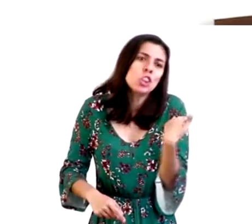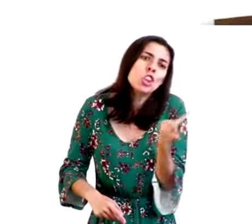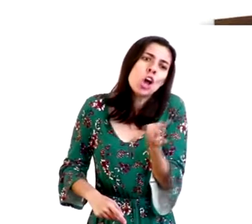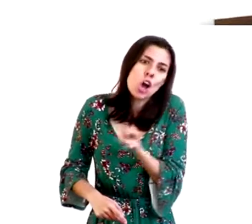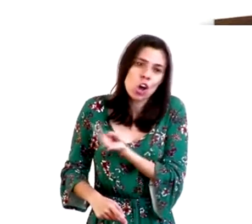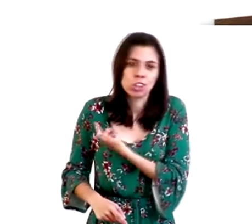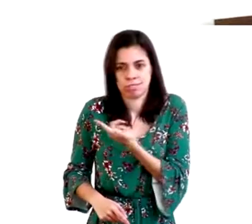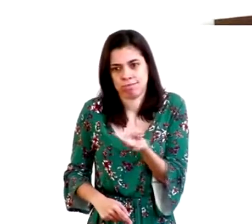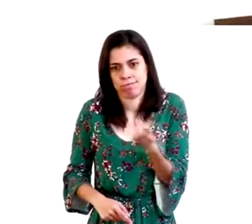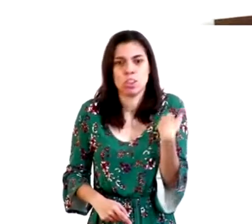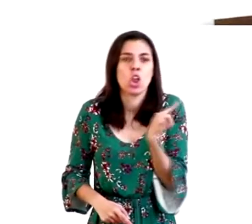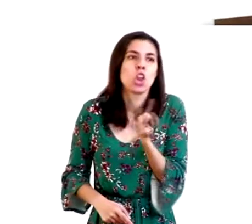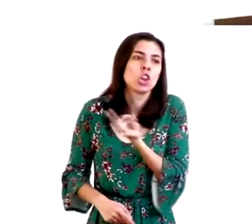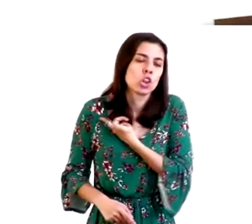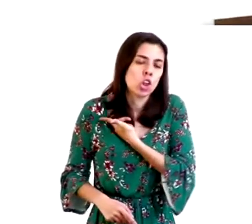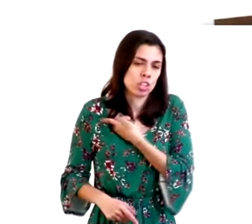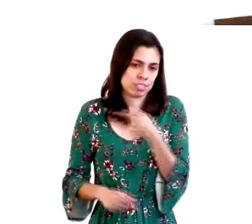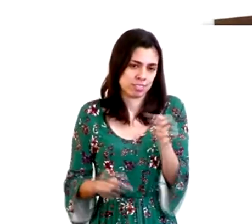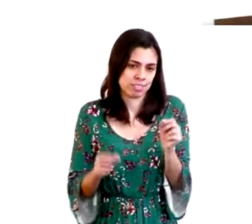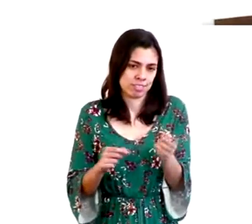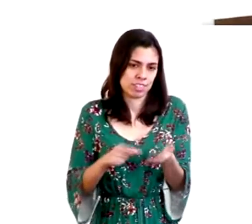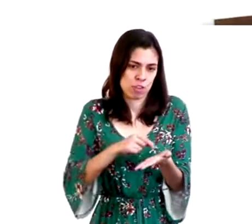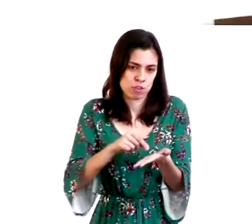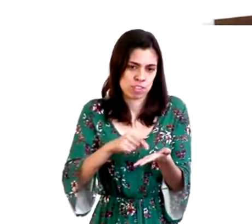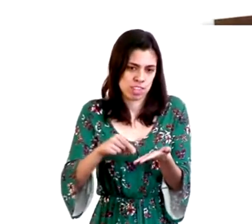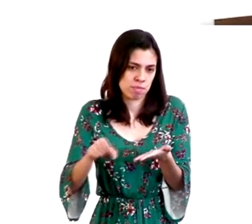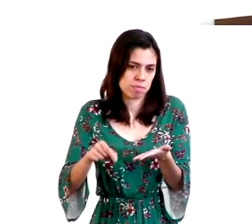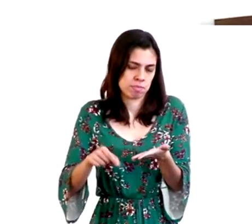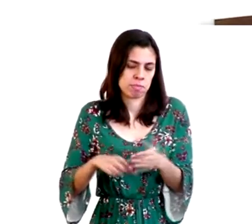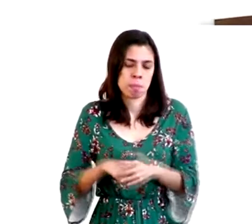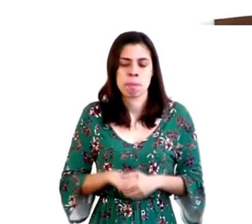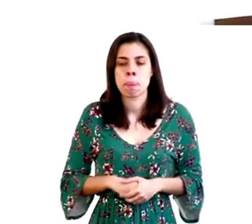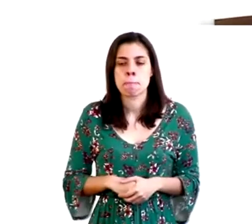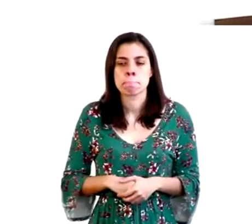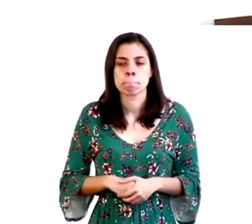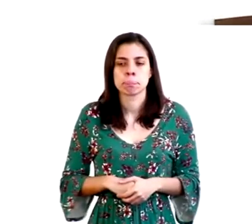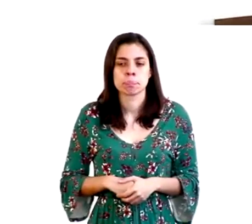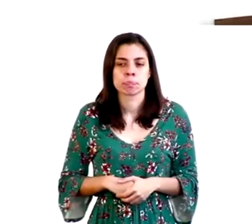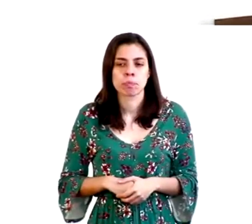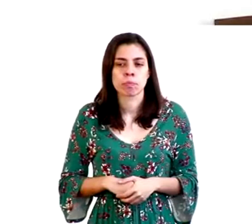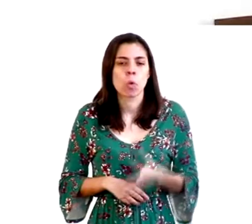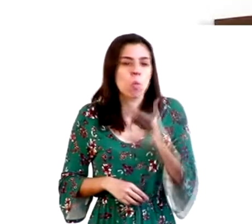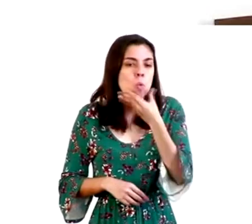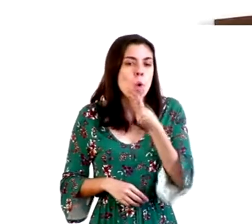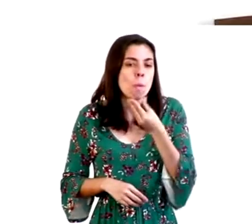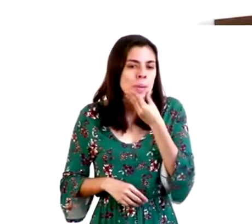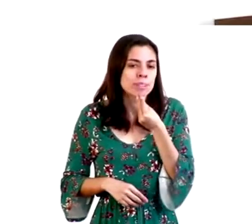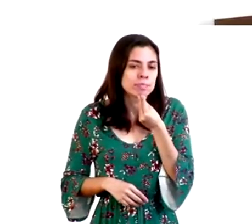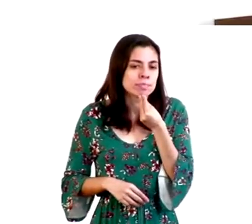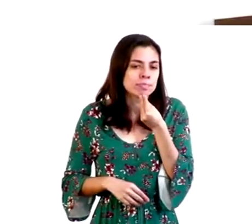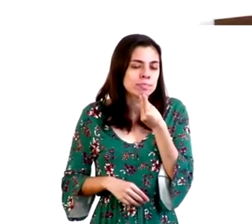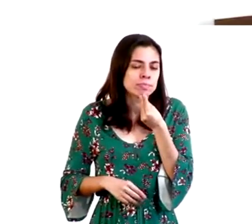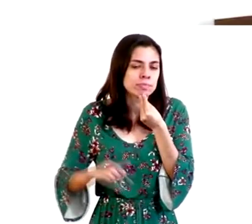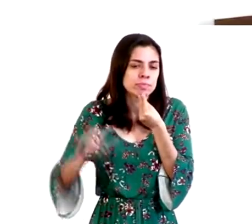pelo teólogo norte-africano Agostinho, no 4º século. Porque Agostinho